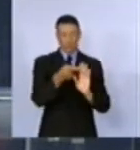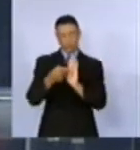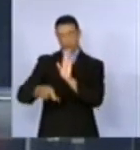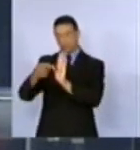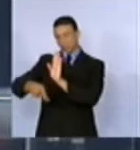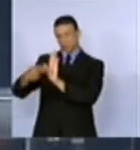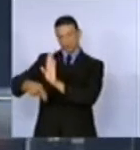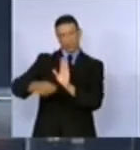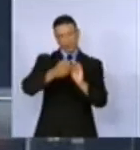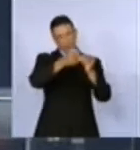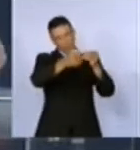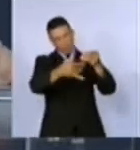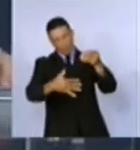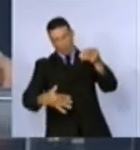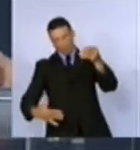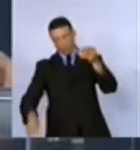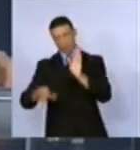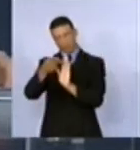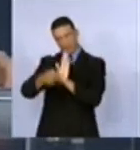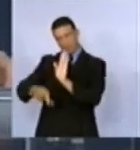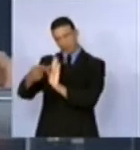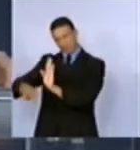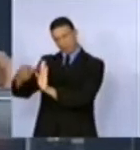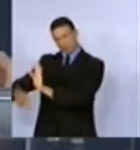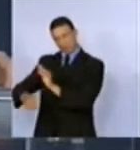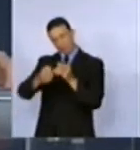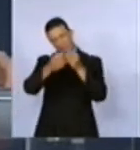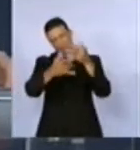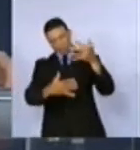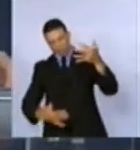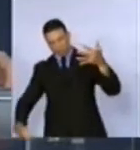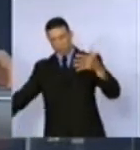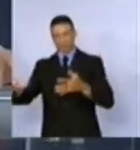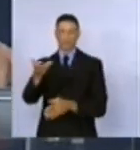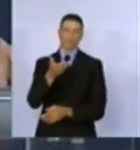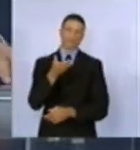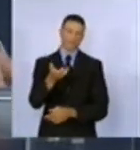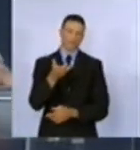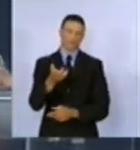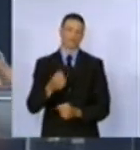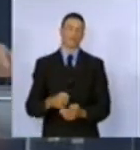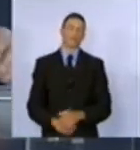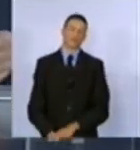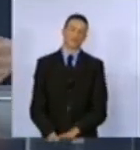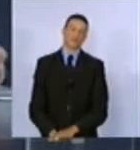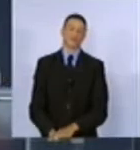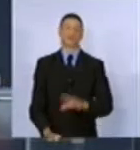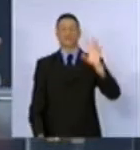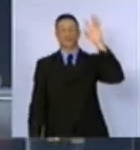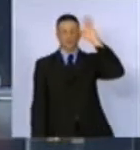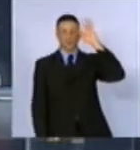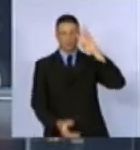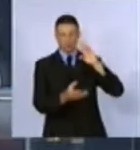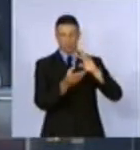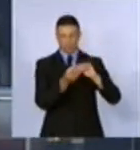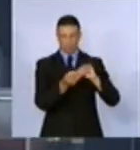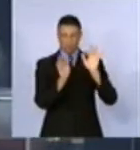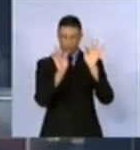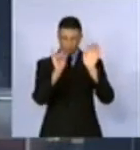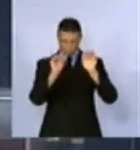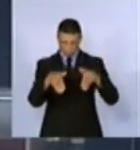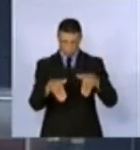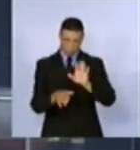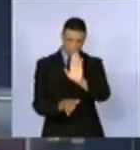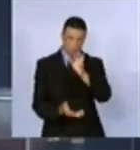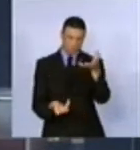projetos das empresas do setor voltada às pressa nova rota tecnológica e Pra finalizar eu queria dizer que a gente